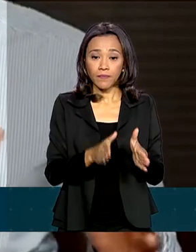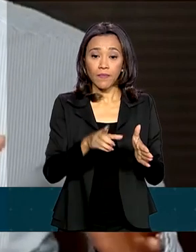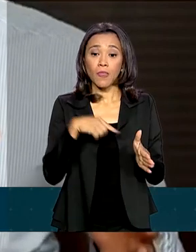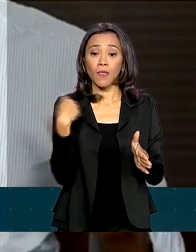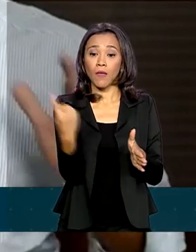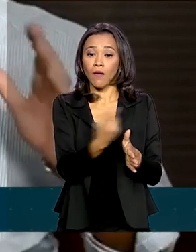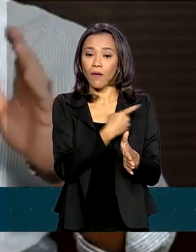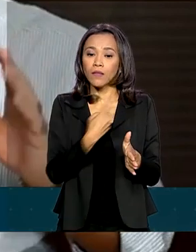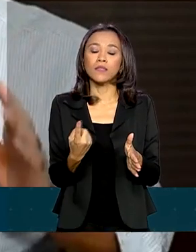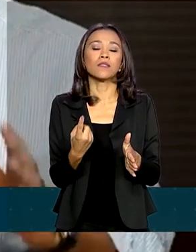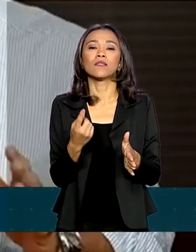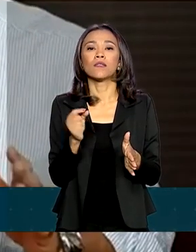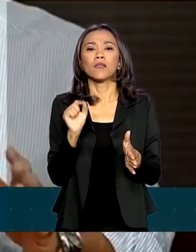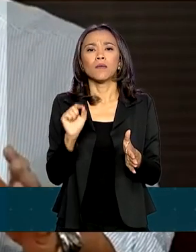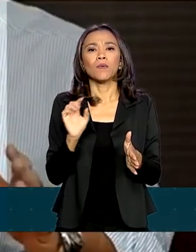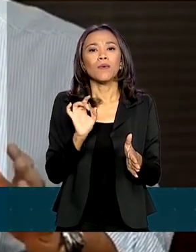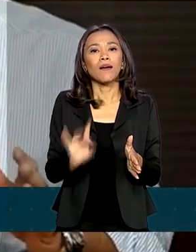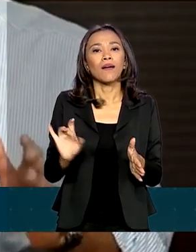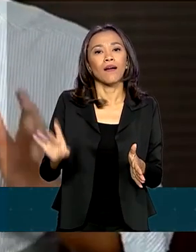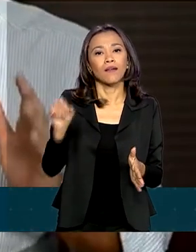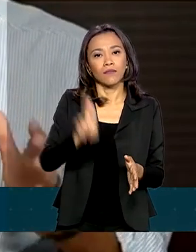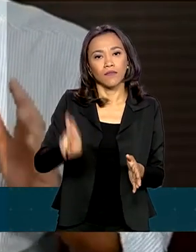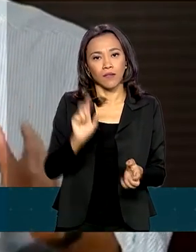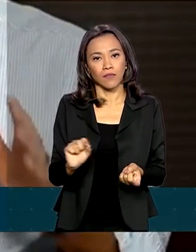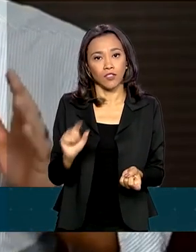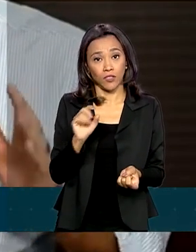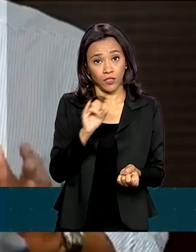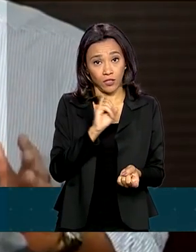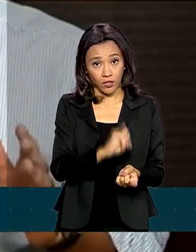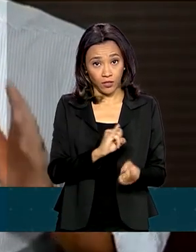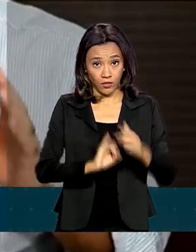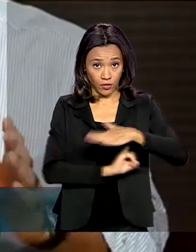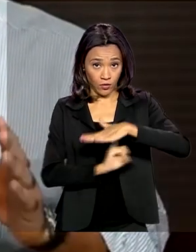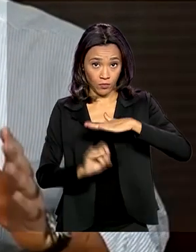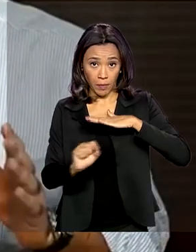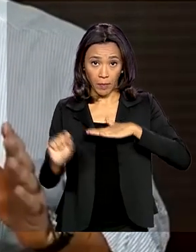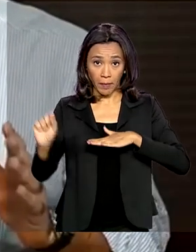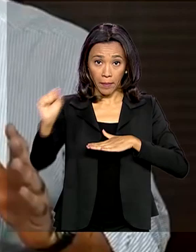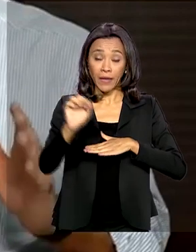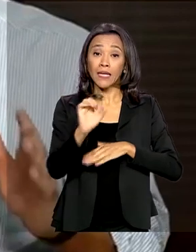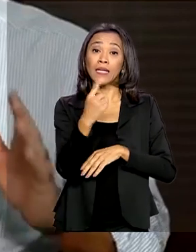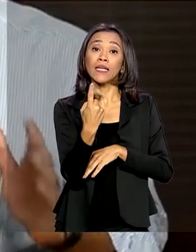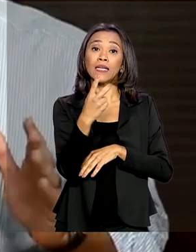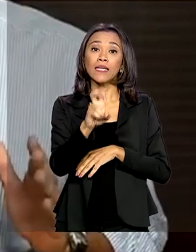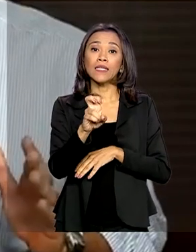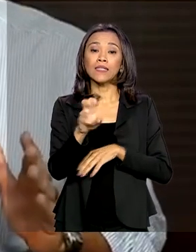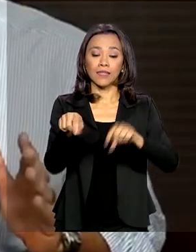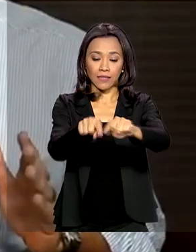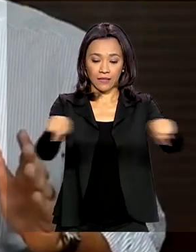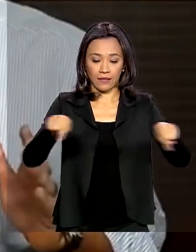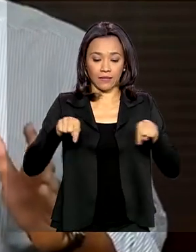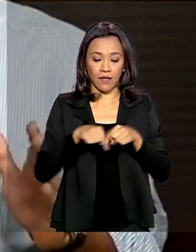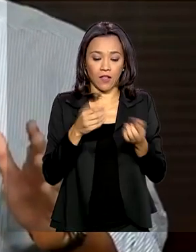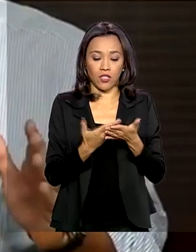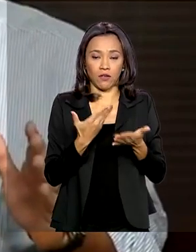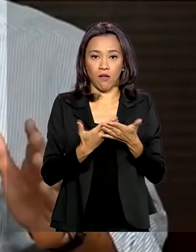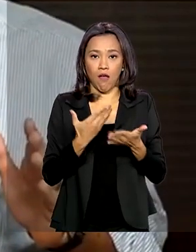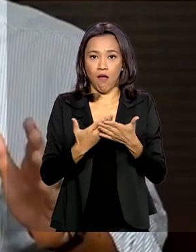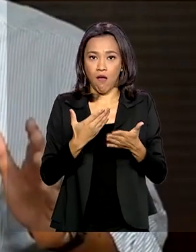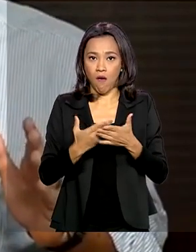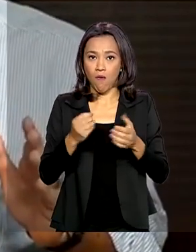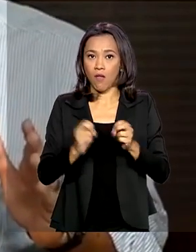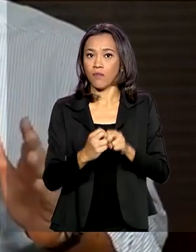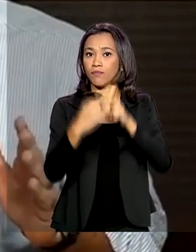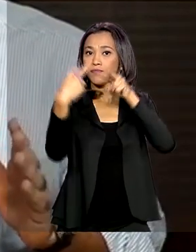por instituição, 15 salas de aulas virtuais. Cada sala de aula com capacidade para